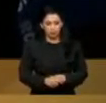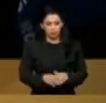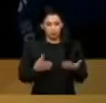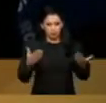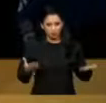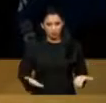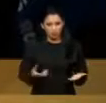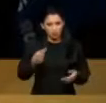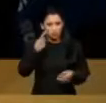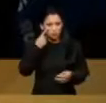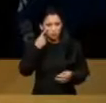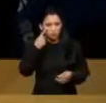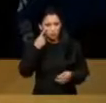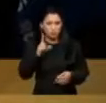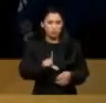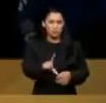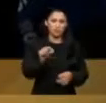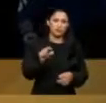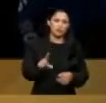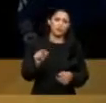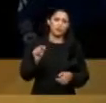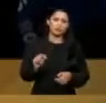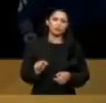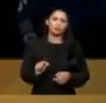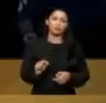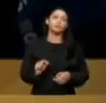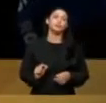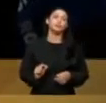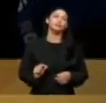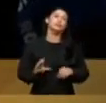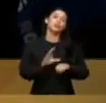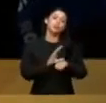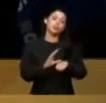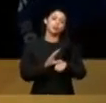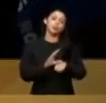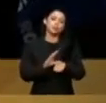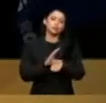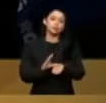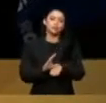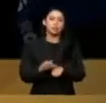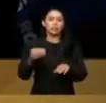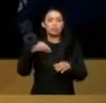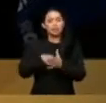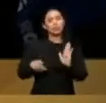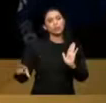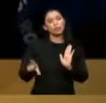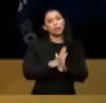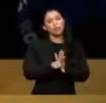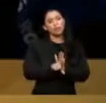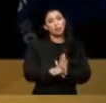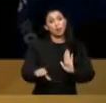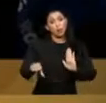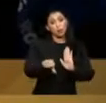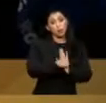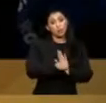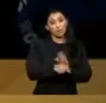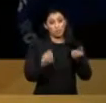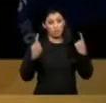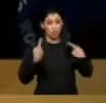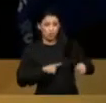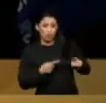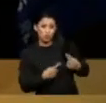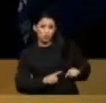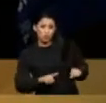se observar as escolhas feitas no arcabouço constitucional e legislativo quanto ao crime de injúria racial.